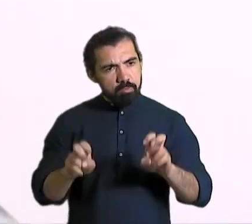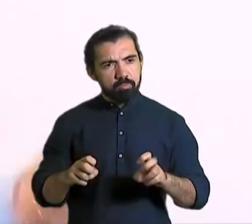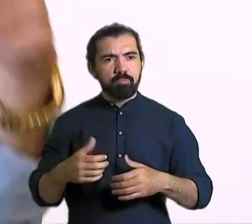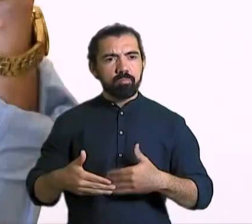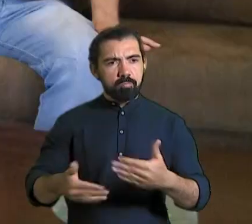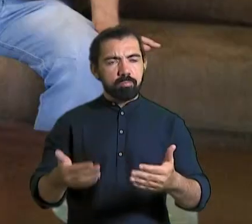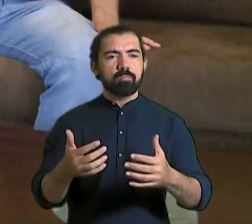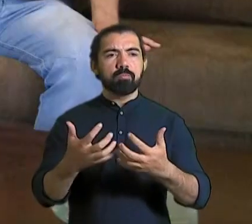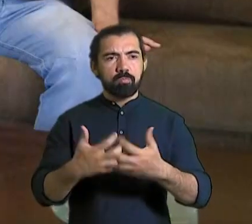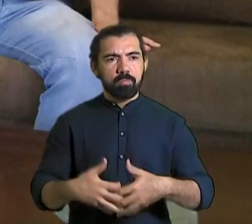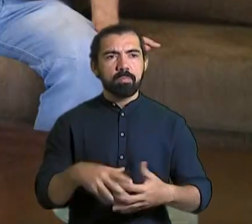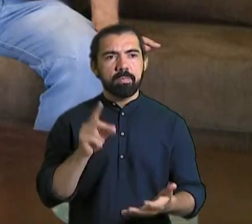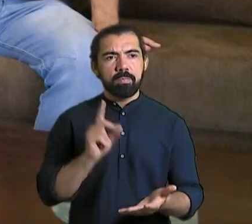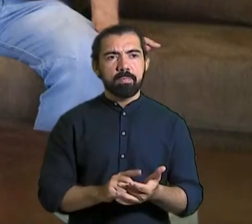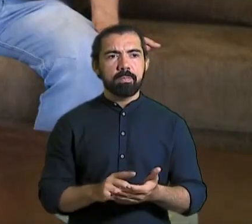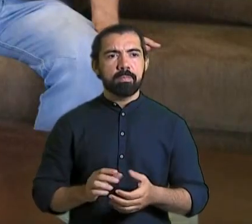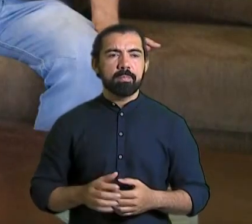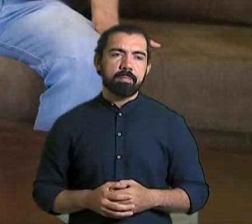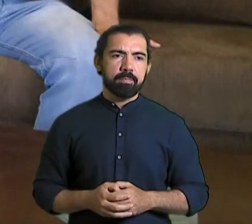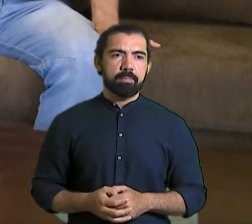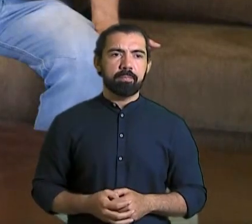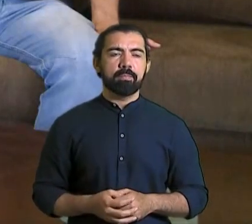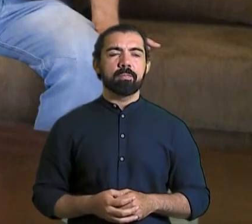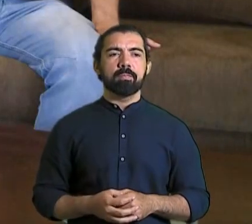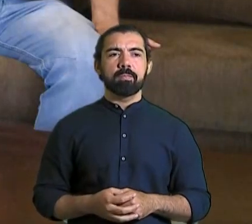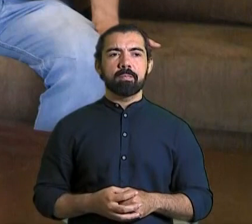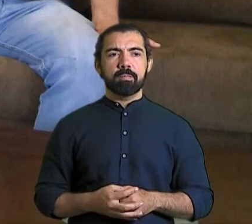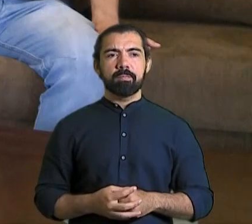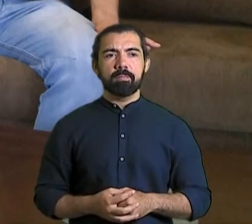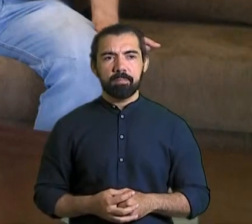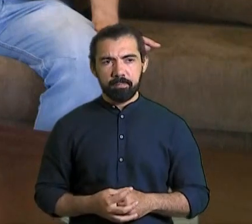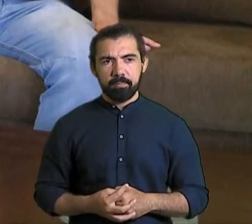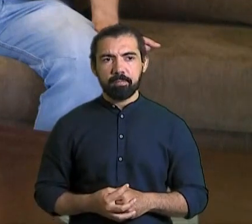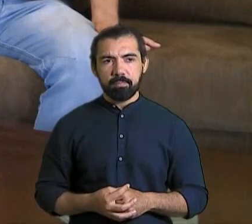a partir de agora e para frente?